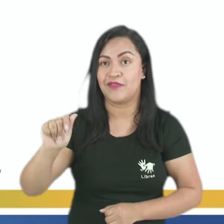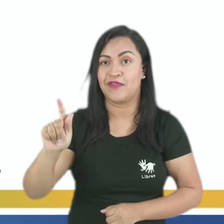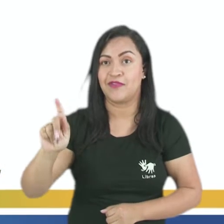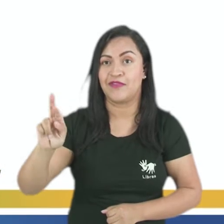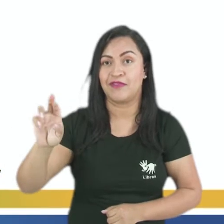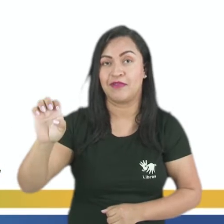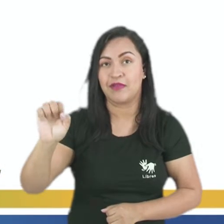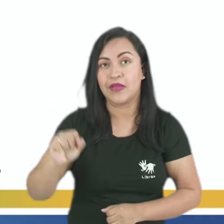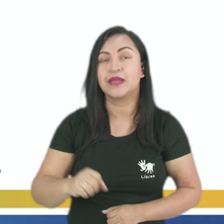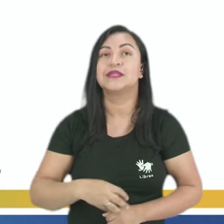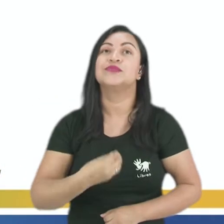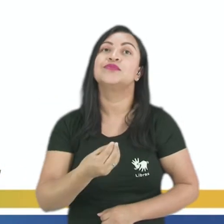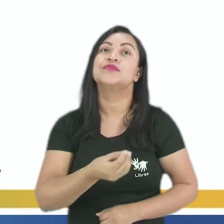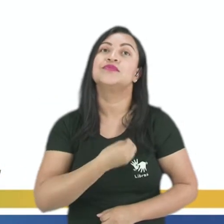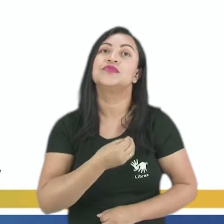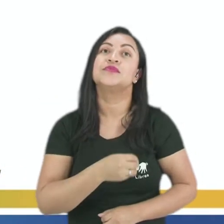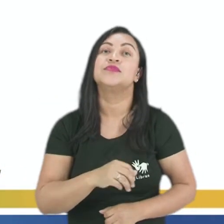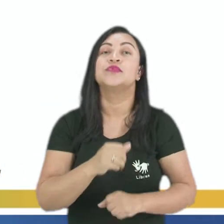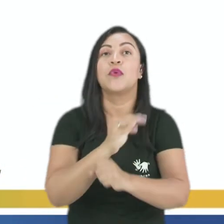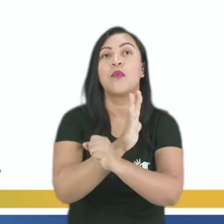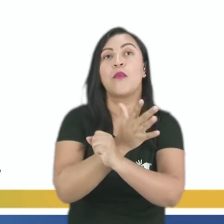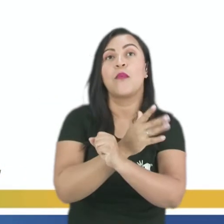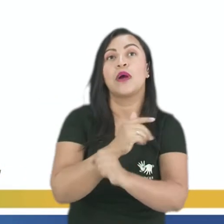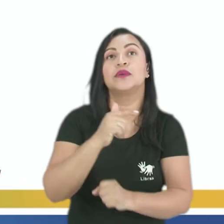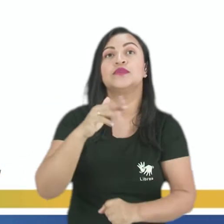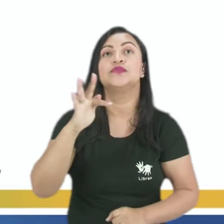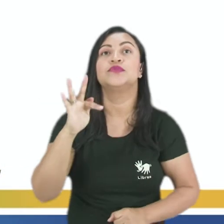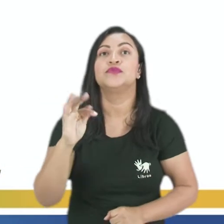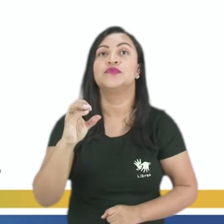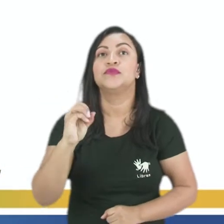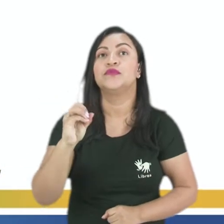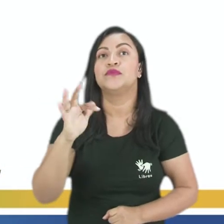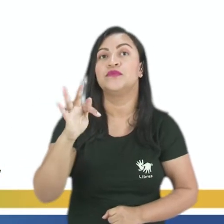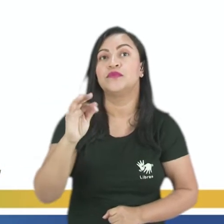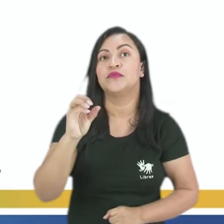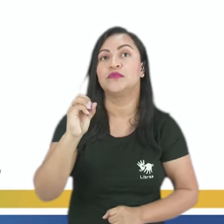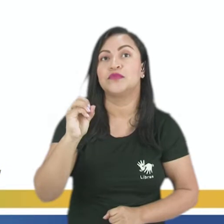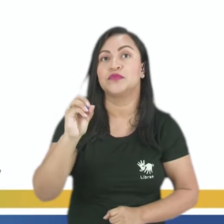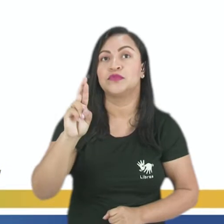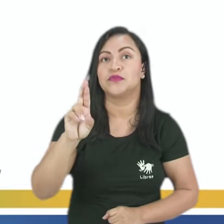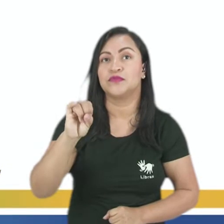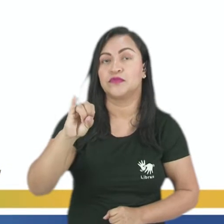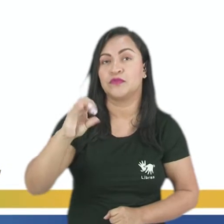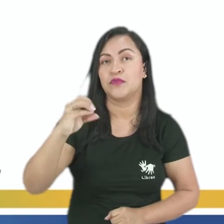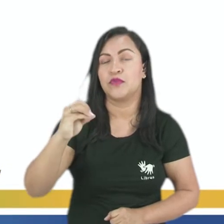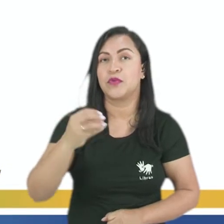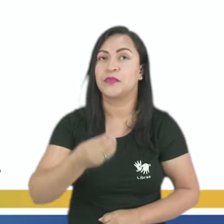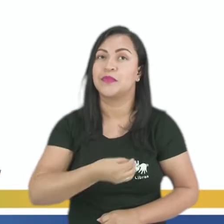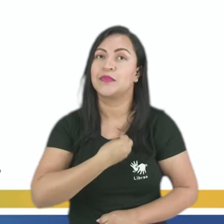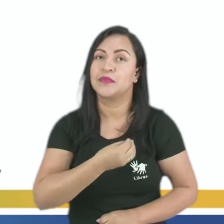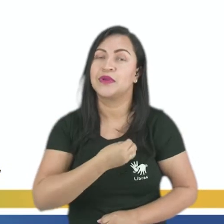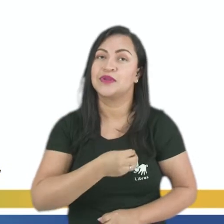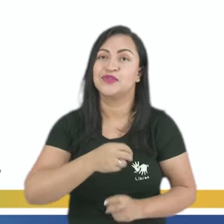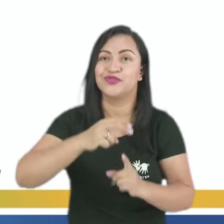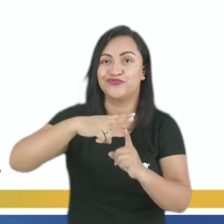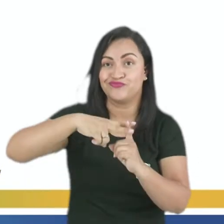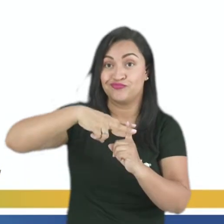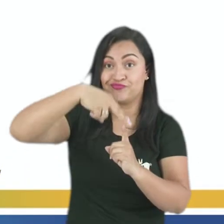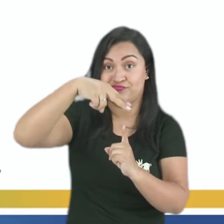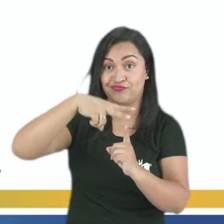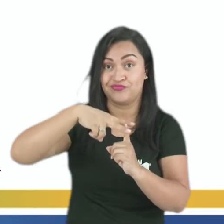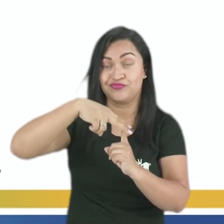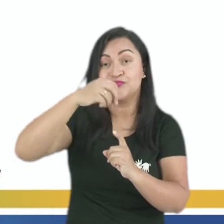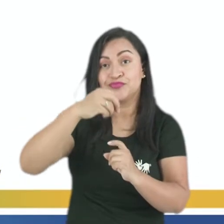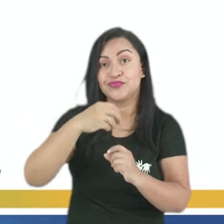ácido. Nós temos o ácido fosfórico, que é um ácido utilizado principalmente na fabricação de refrigerantes